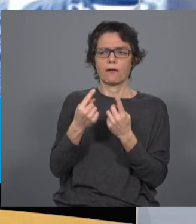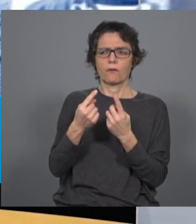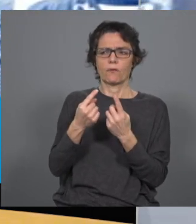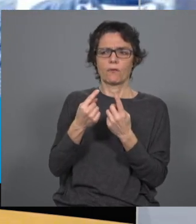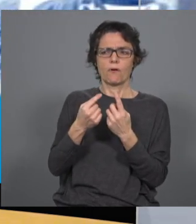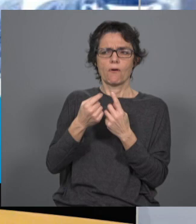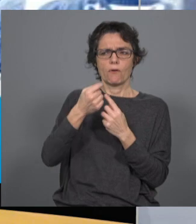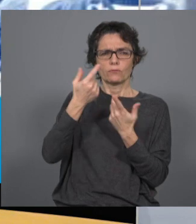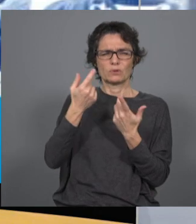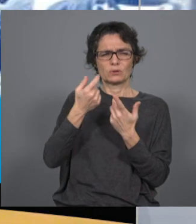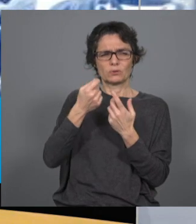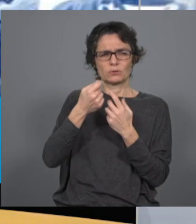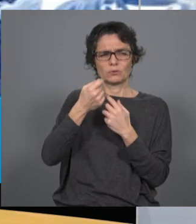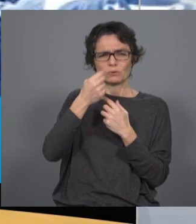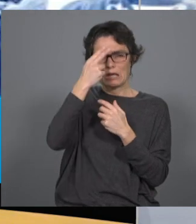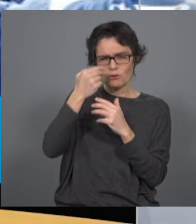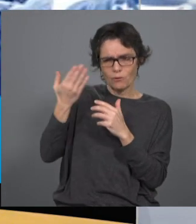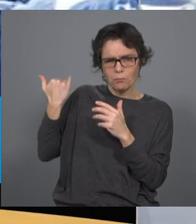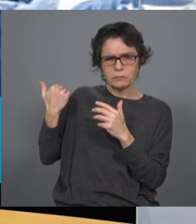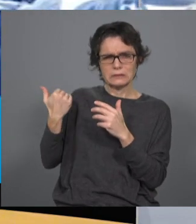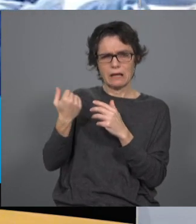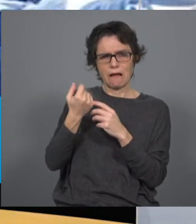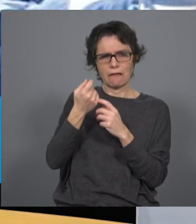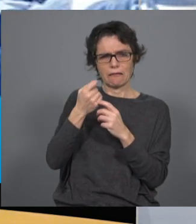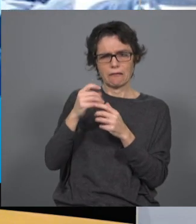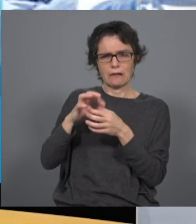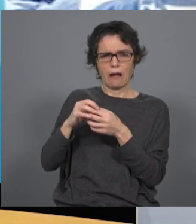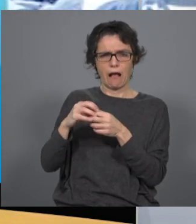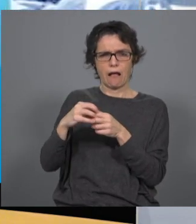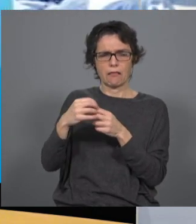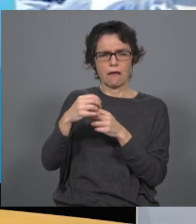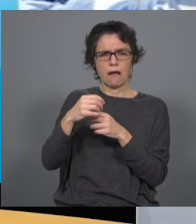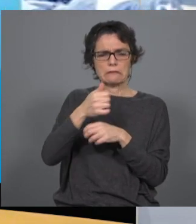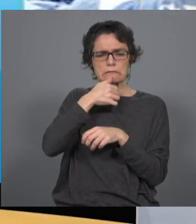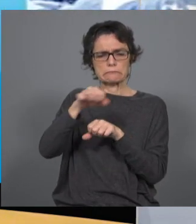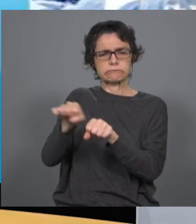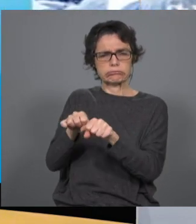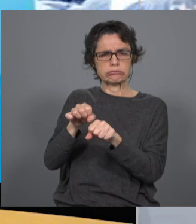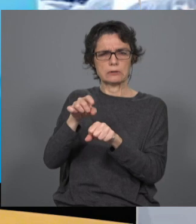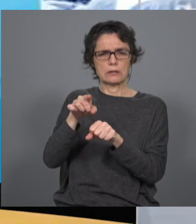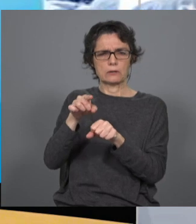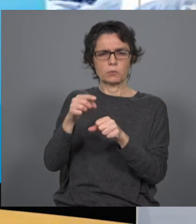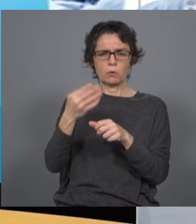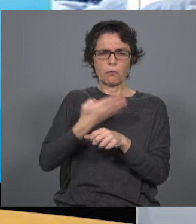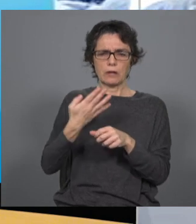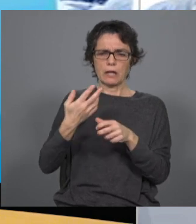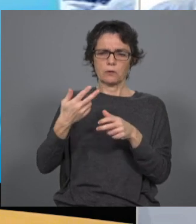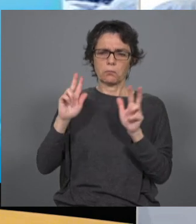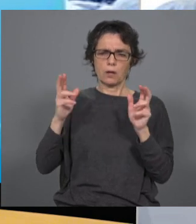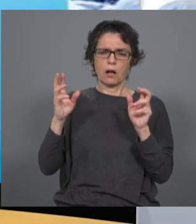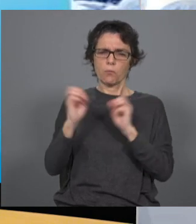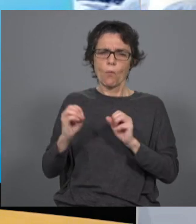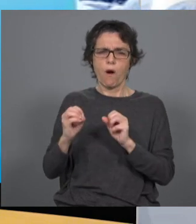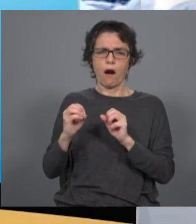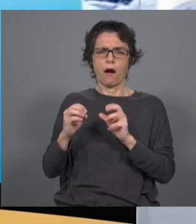suspensão de direitos. No entanto, a linha lógica é essa, é a questão do bem comum, da